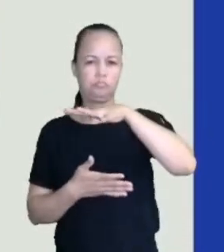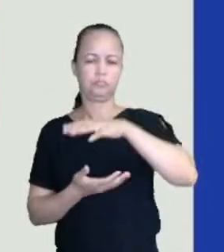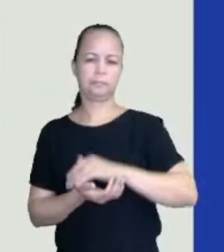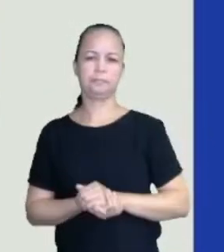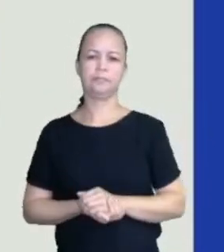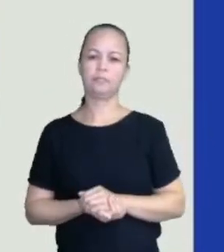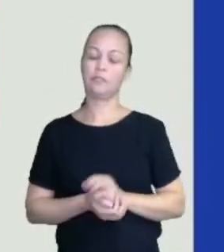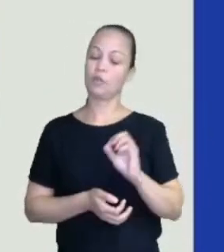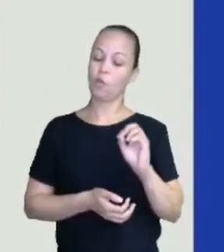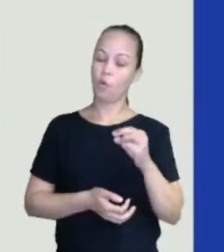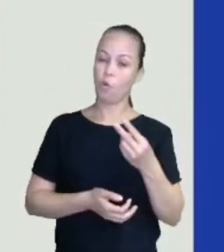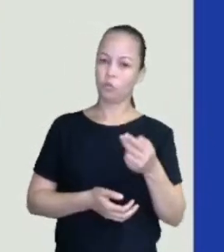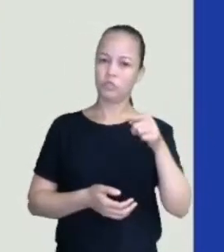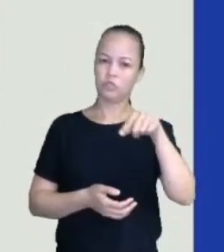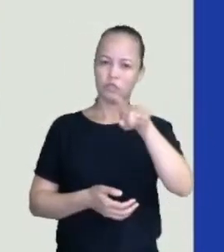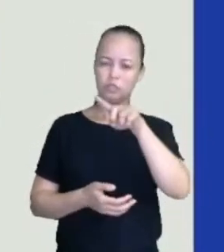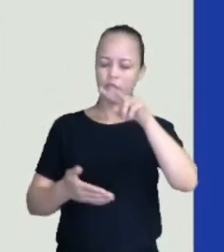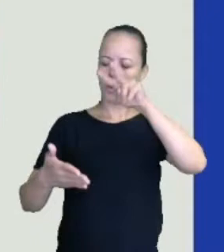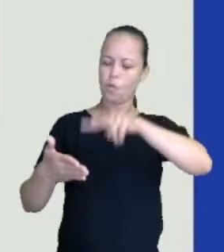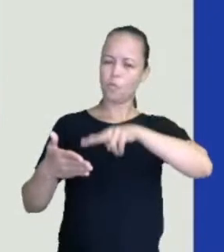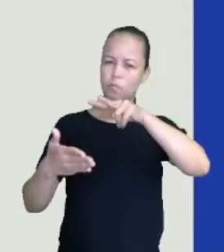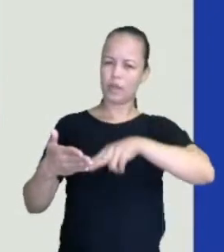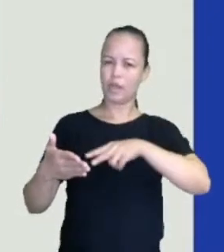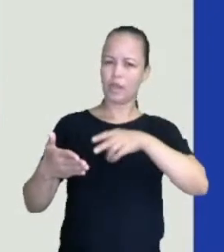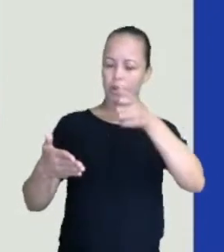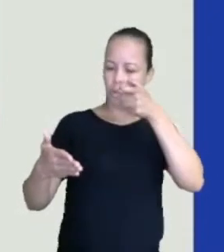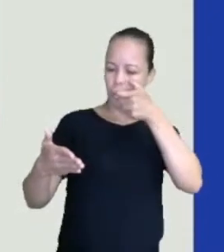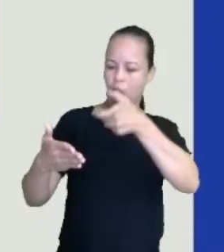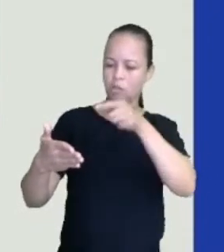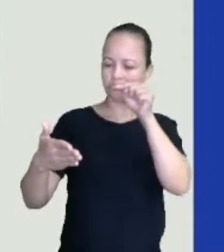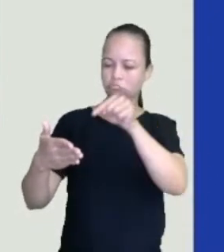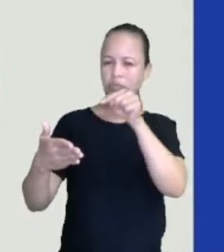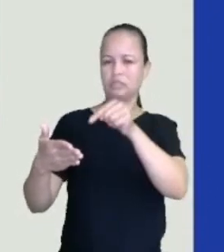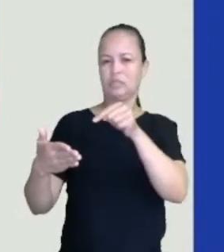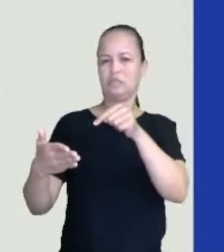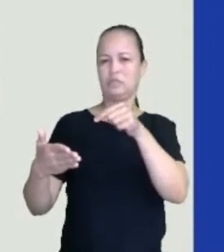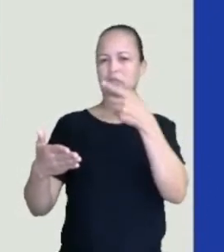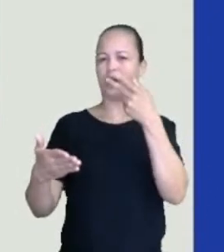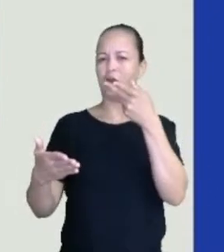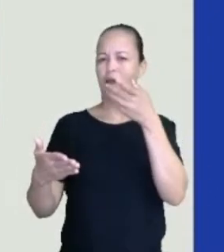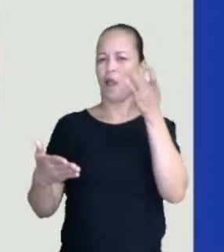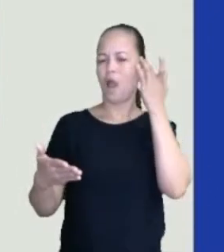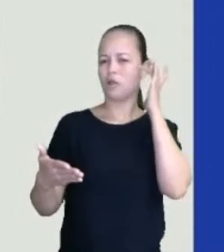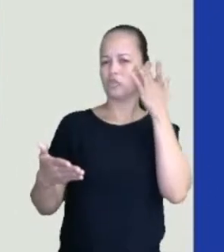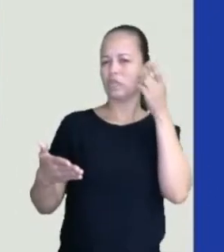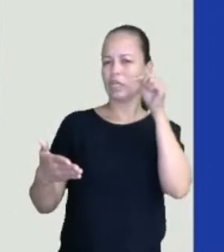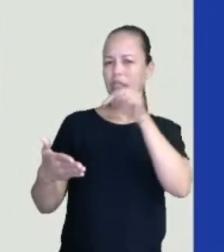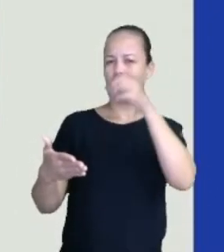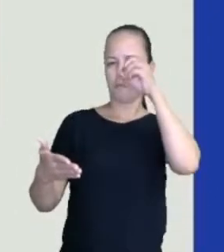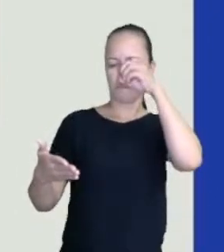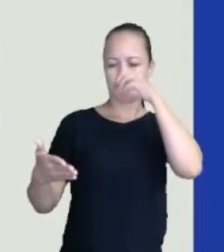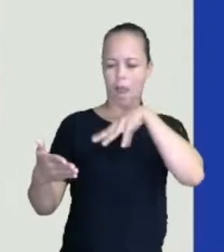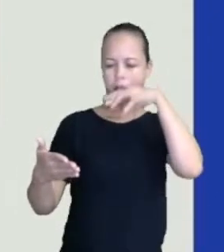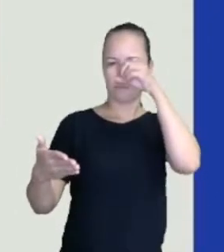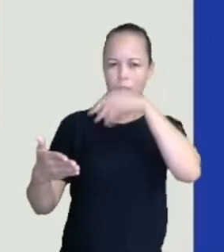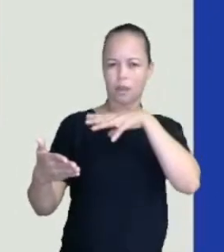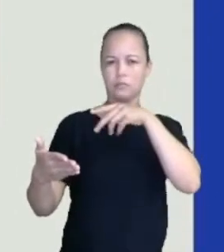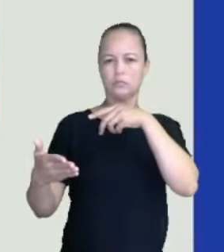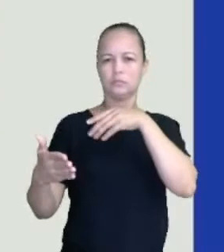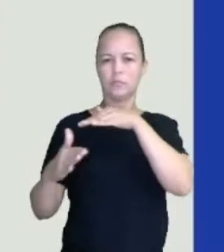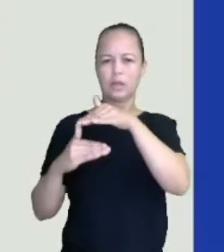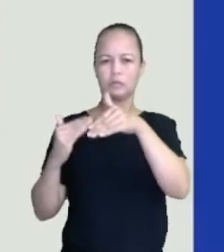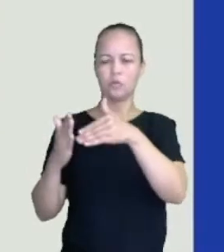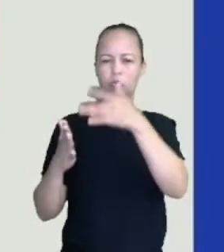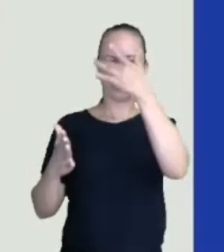direitinho e ler com atenção o que está nesses balões, você acha que aí tem muita, mas muita ofensa, aí tem uma